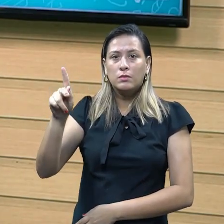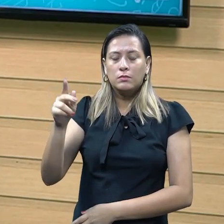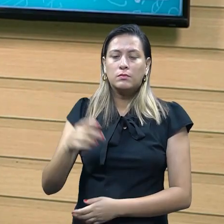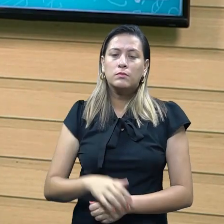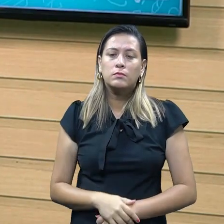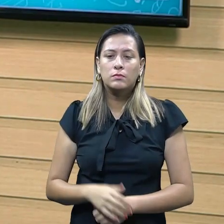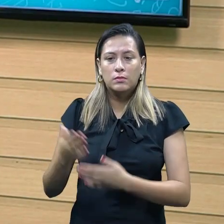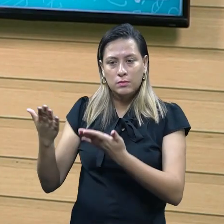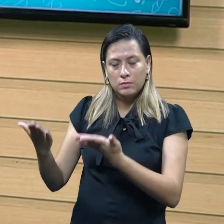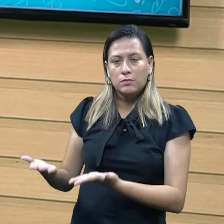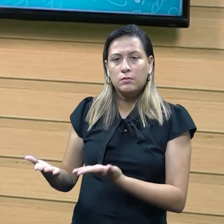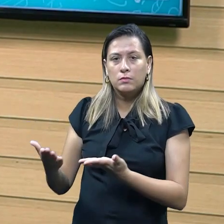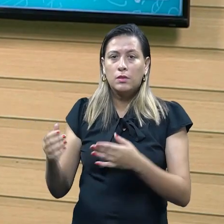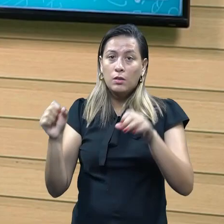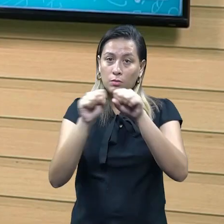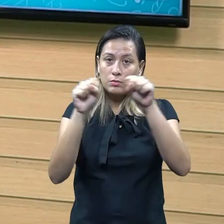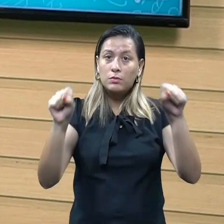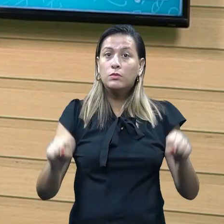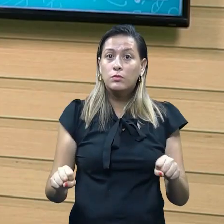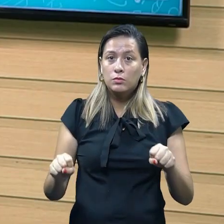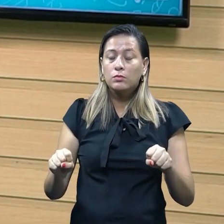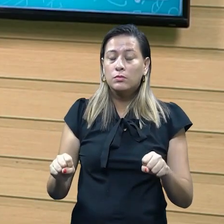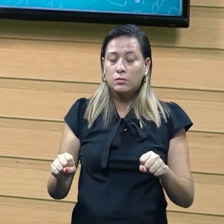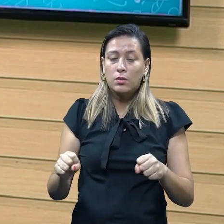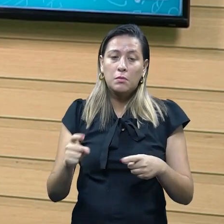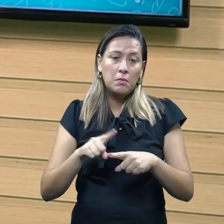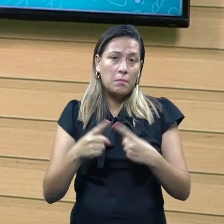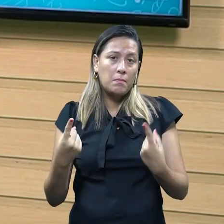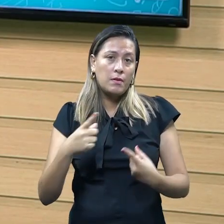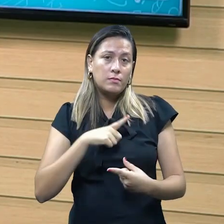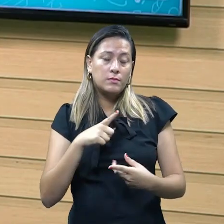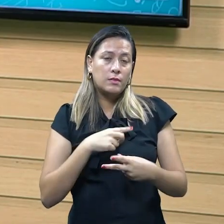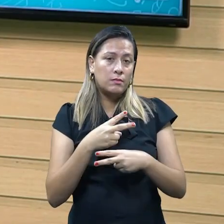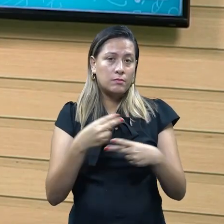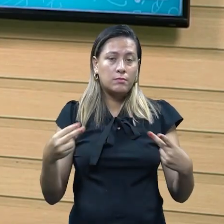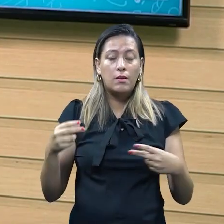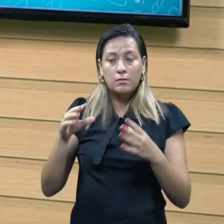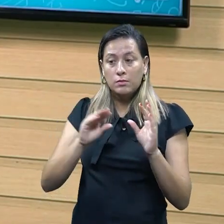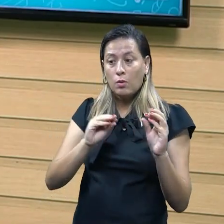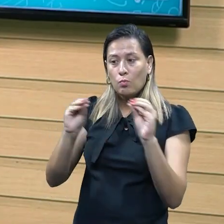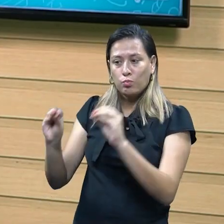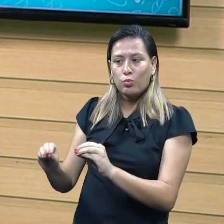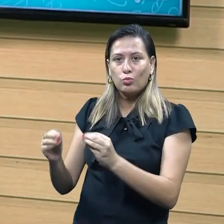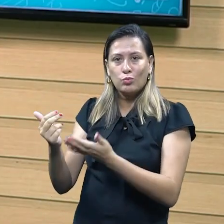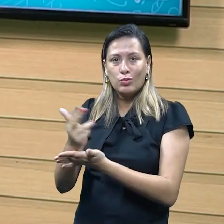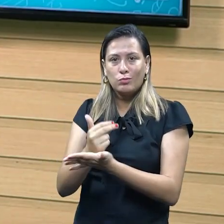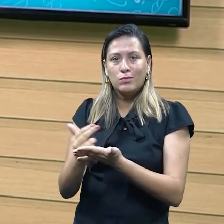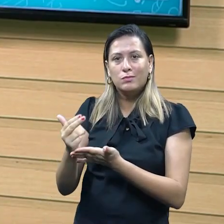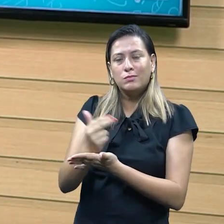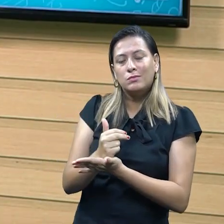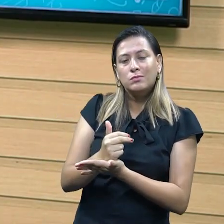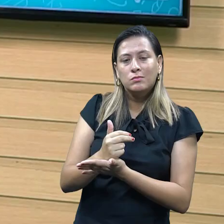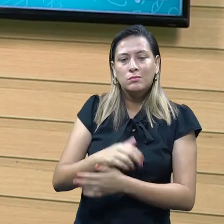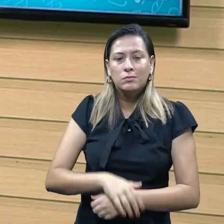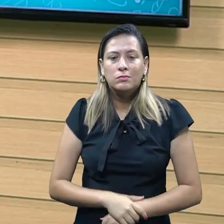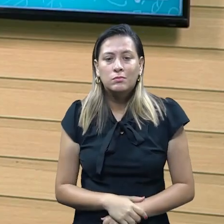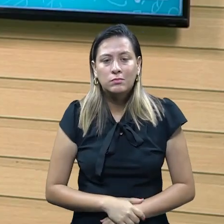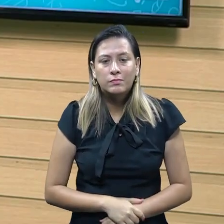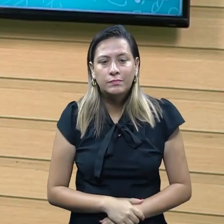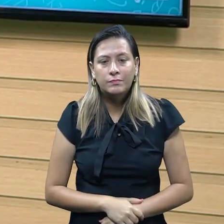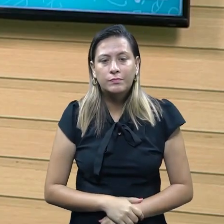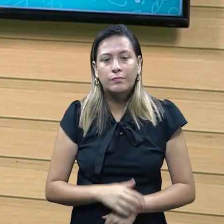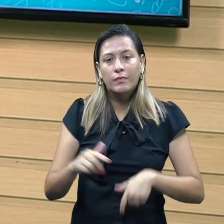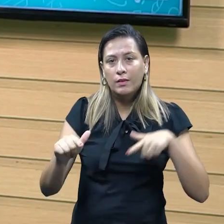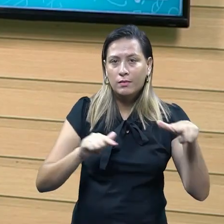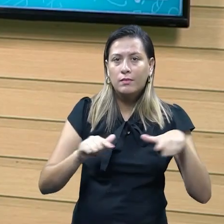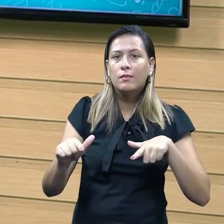sistemas. Tá? Nesse ambiente, você pode botar os seus desenhos, tá? E trabalhar de uma